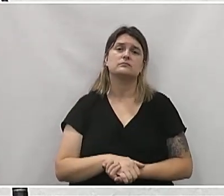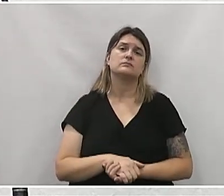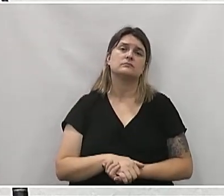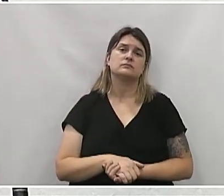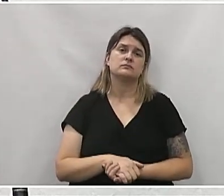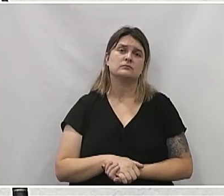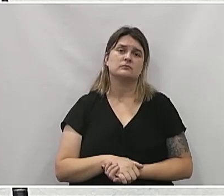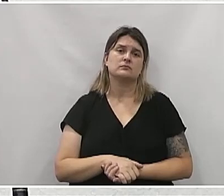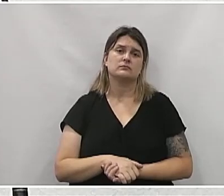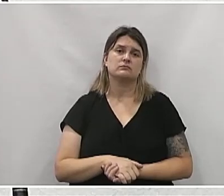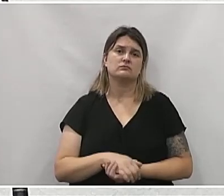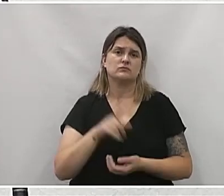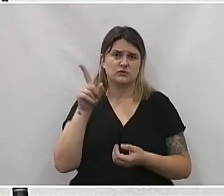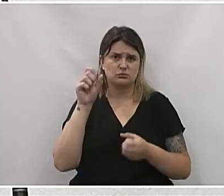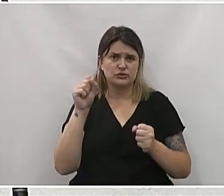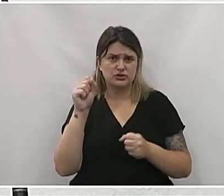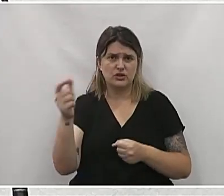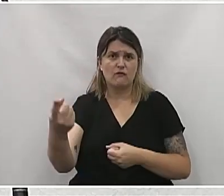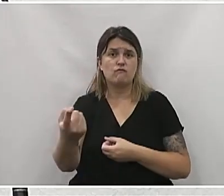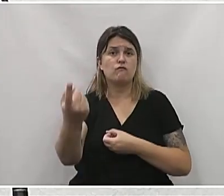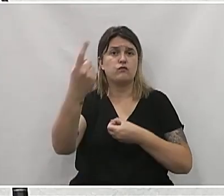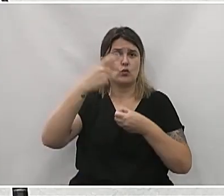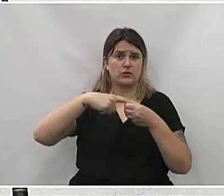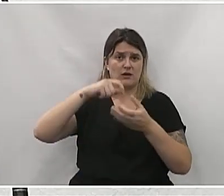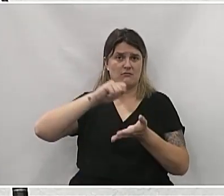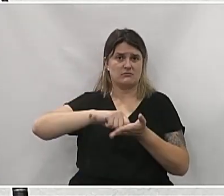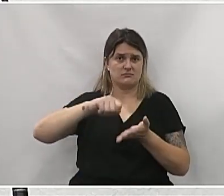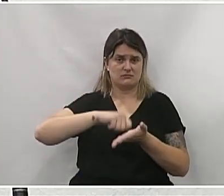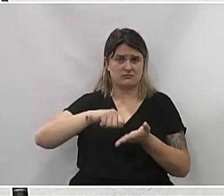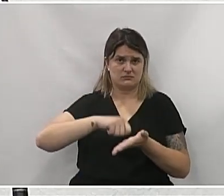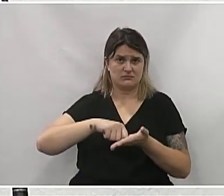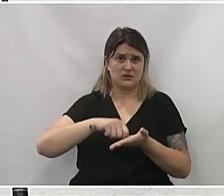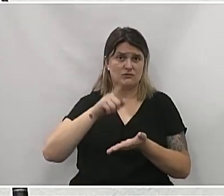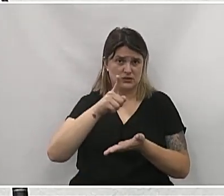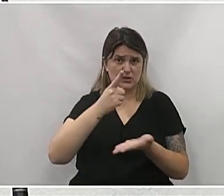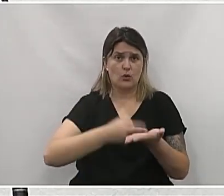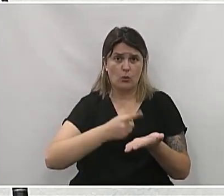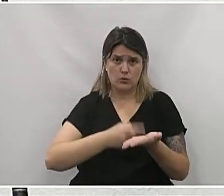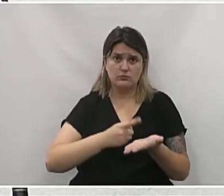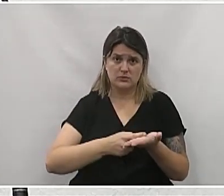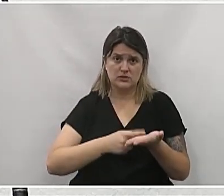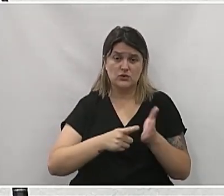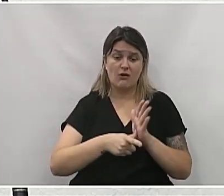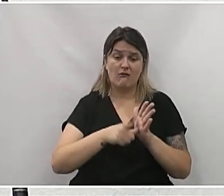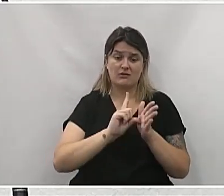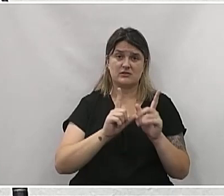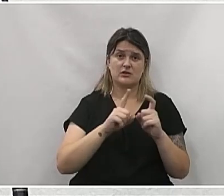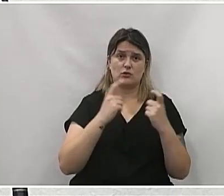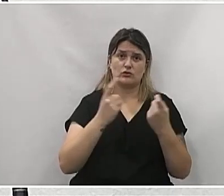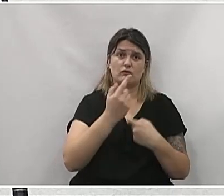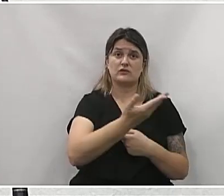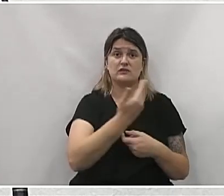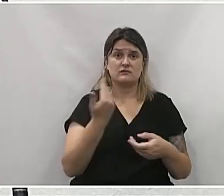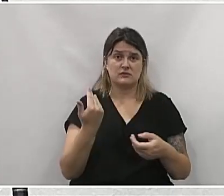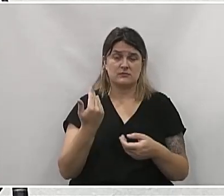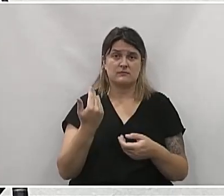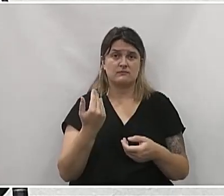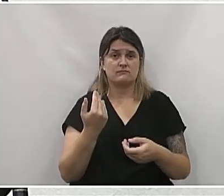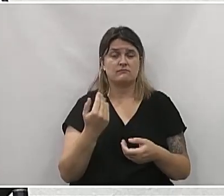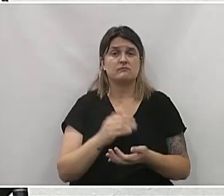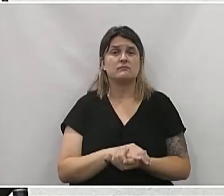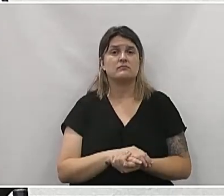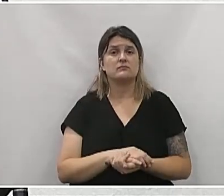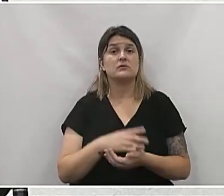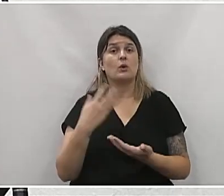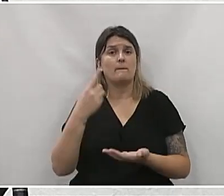cidade. Poderia ter voltado para assinar. Ao qual se comprometeu que antes da sessão iria assinar. Ao qual, como